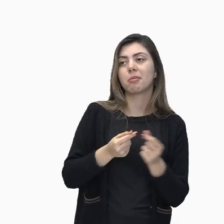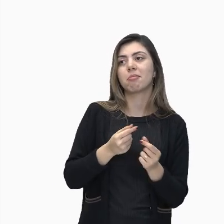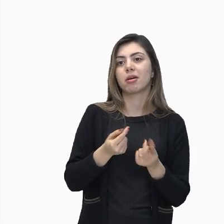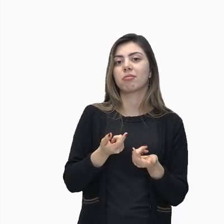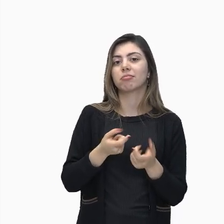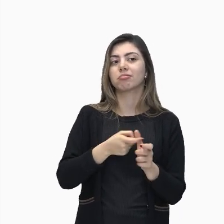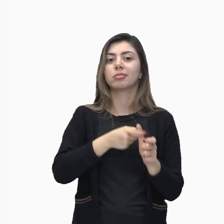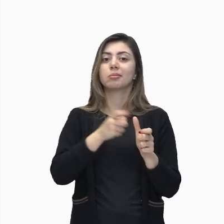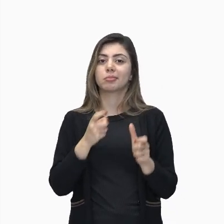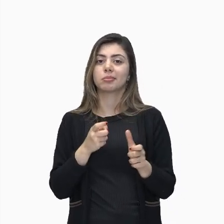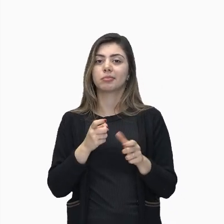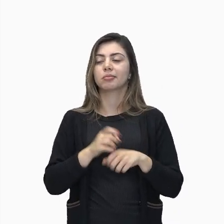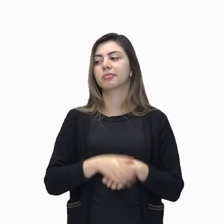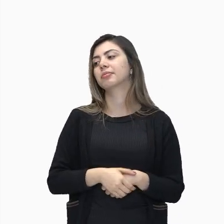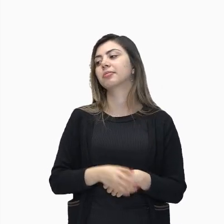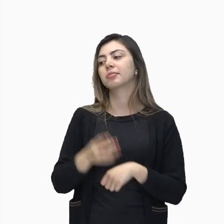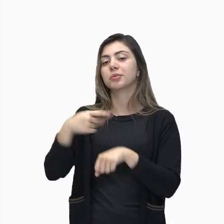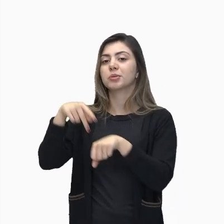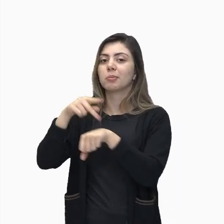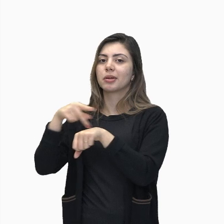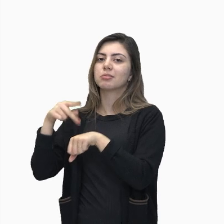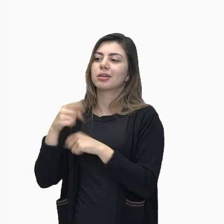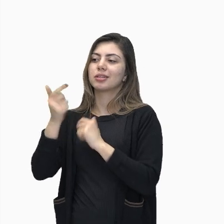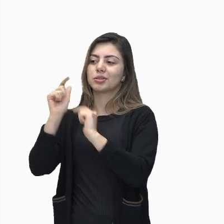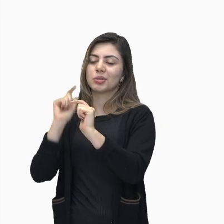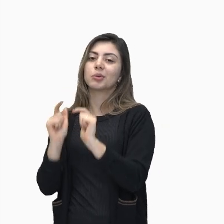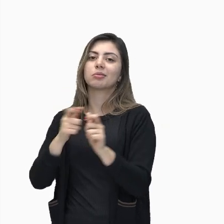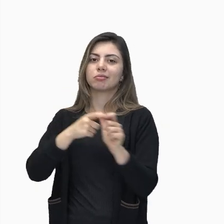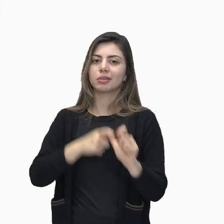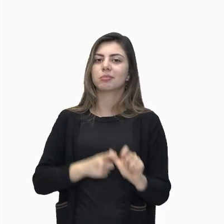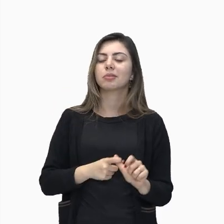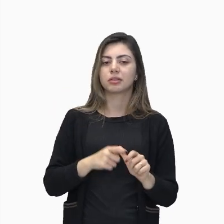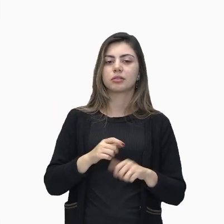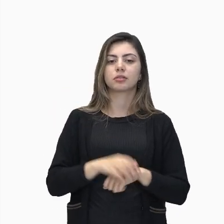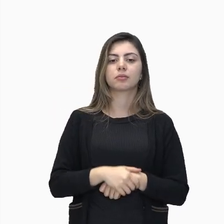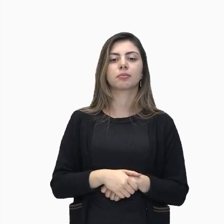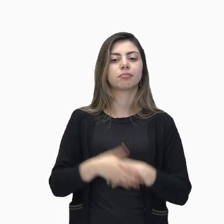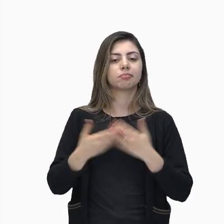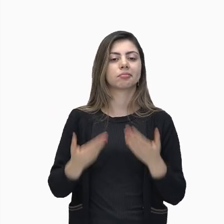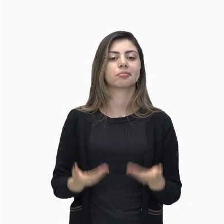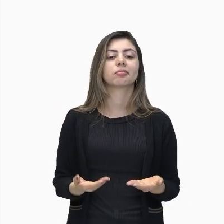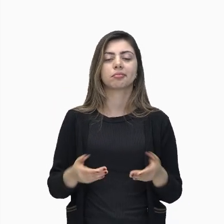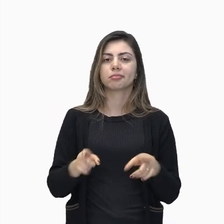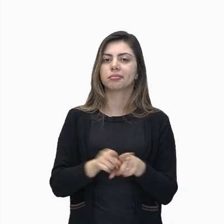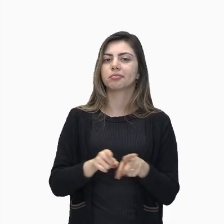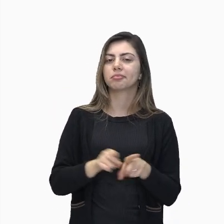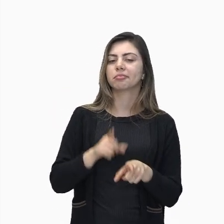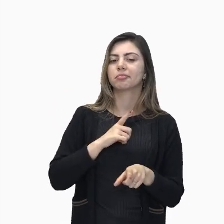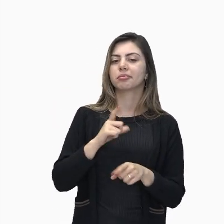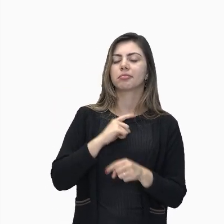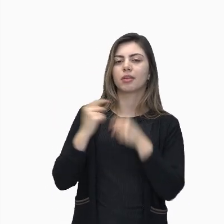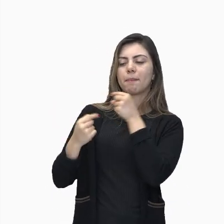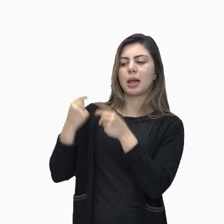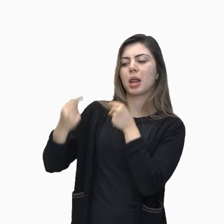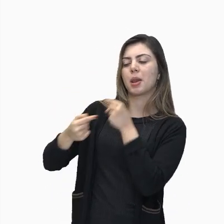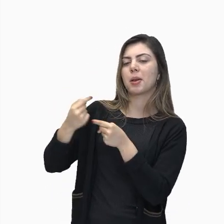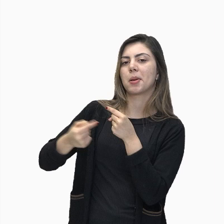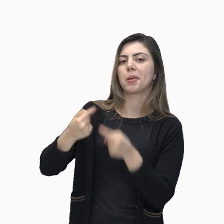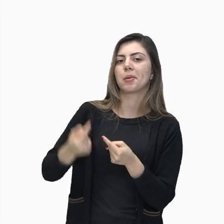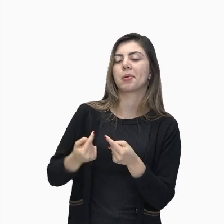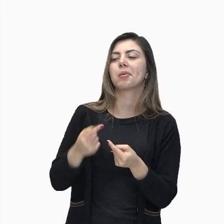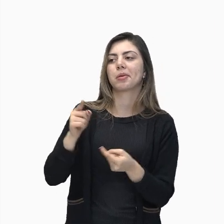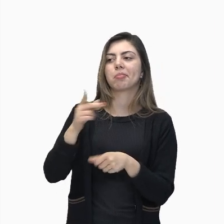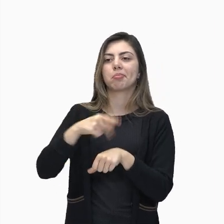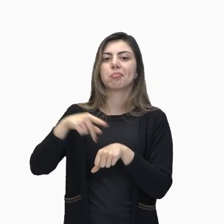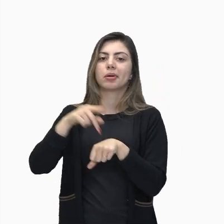estrangeiras. Lembrando que história colonial diz respeito àqueles legados, né? A herança que os países